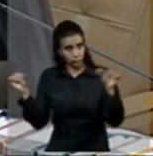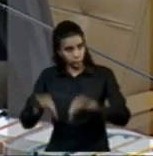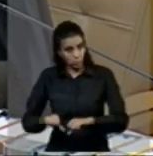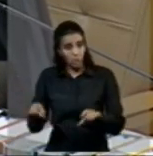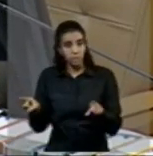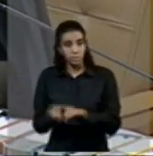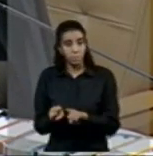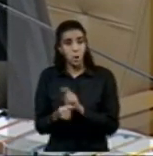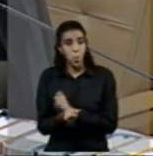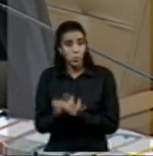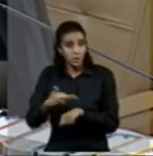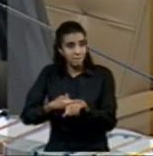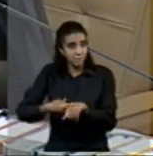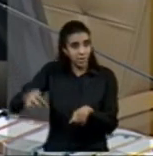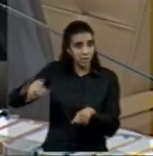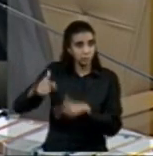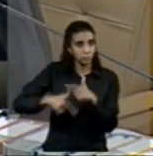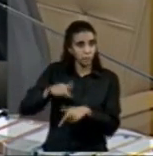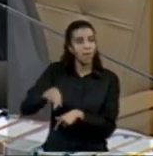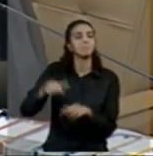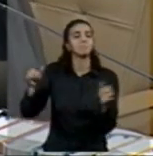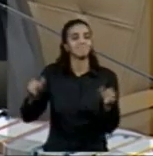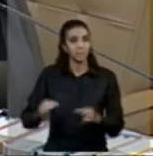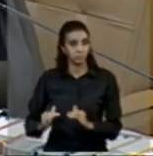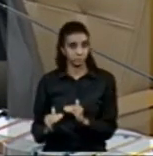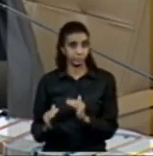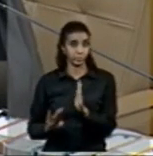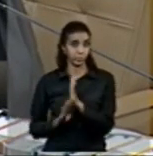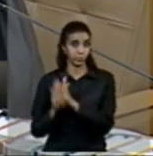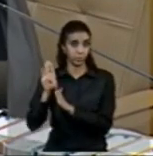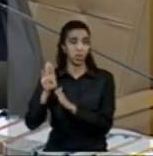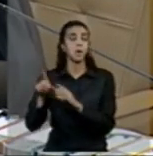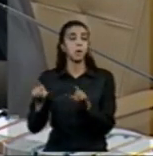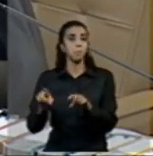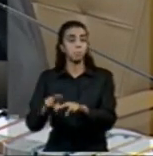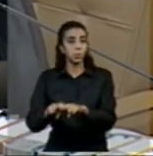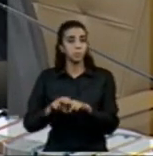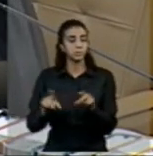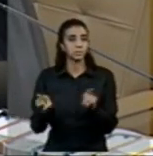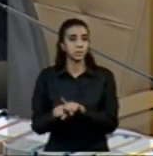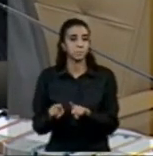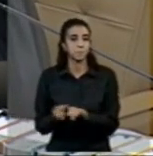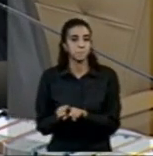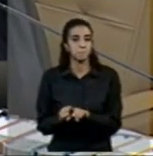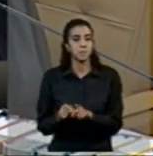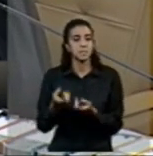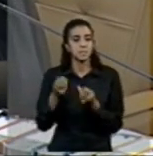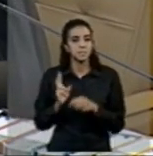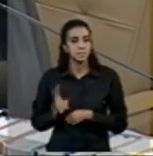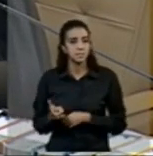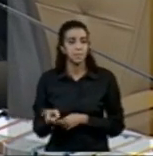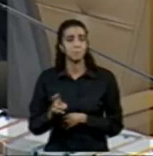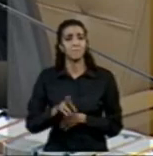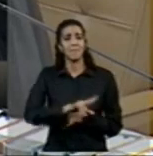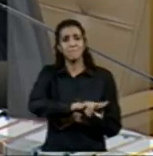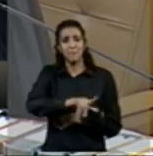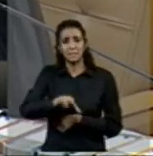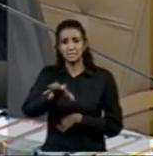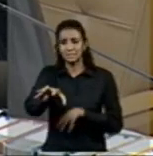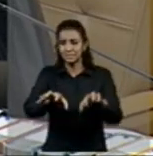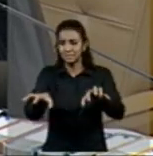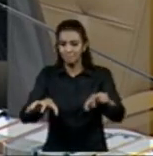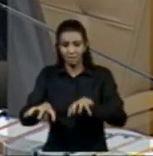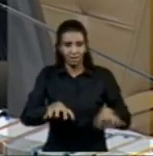altos índices de acidente de trabalho, contribui decisivamente para aumentar a heterogeneidade e fragmentação da